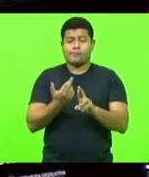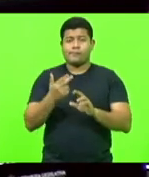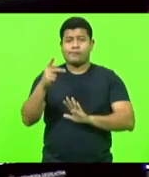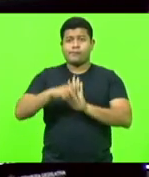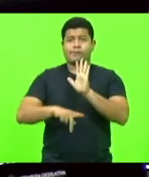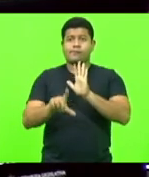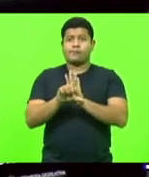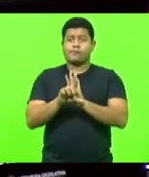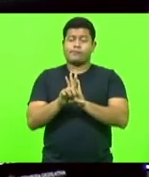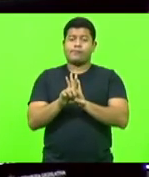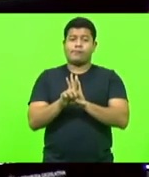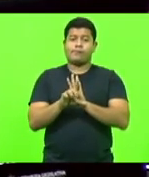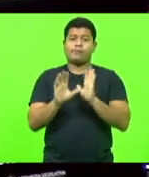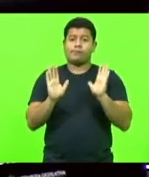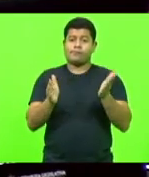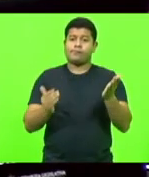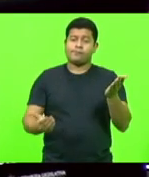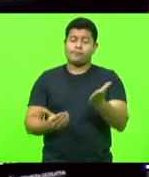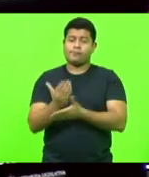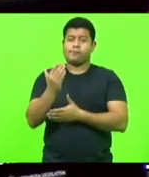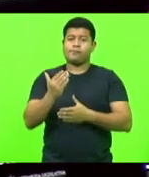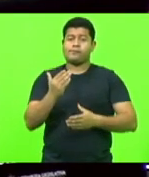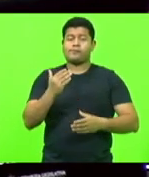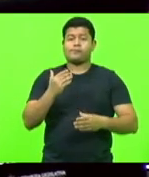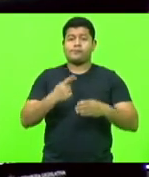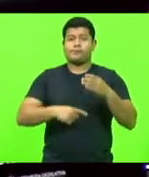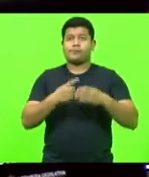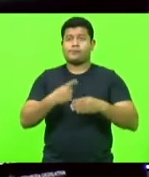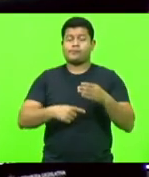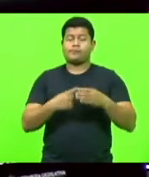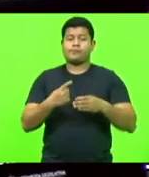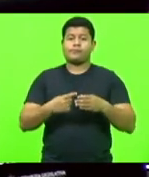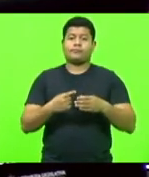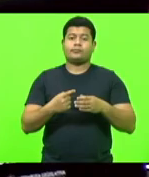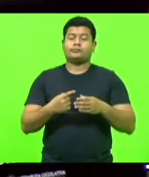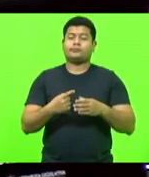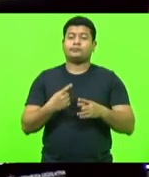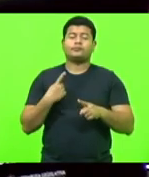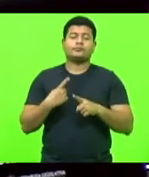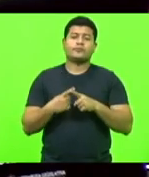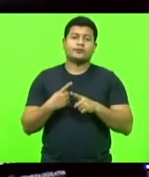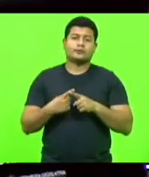sido aprovado nas comissões, porque,